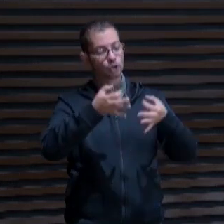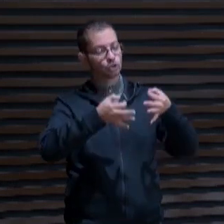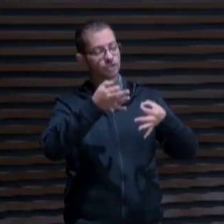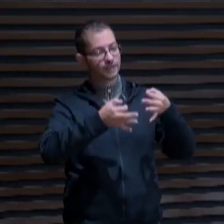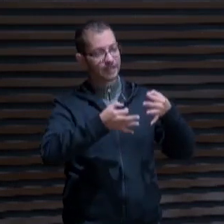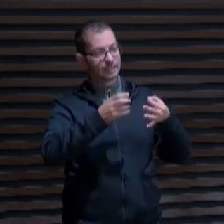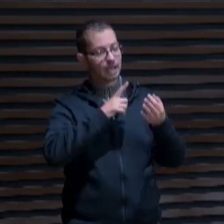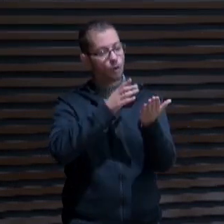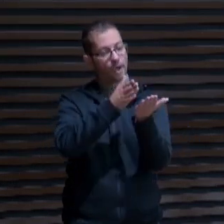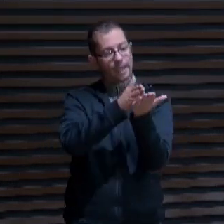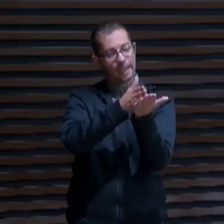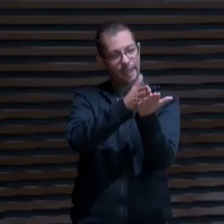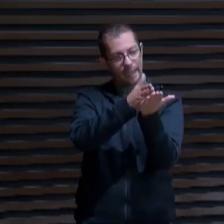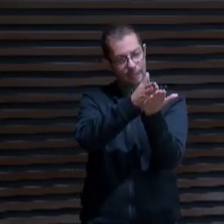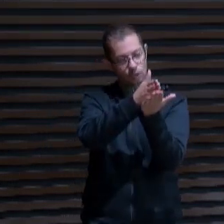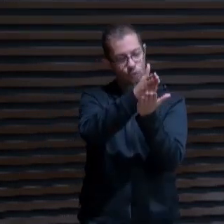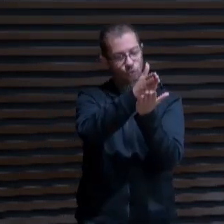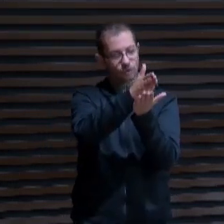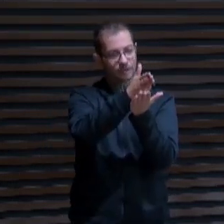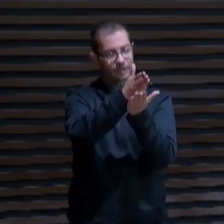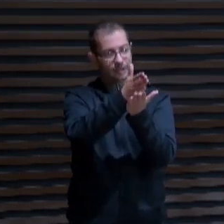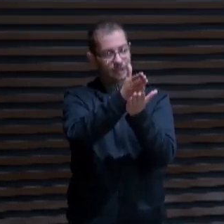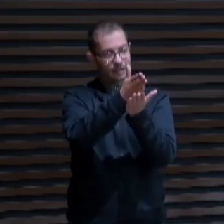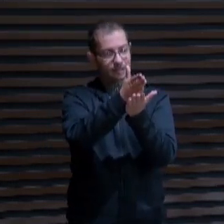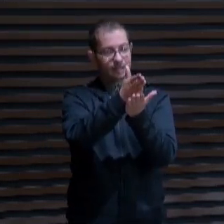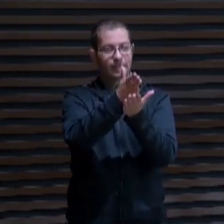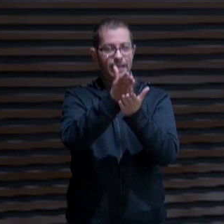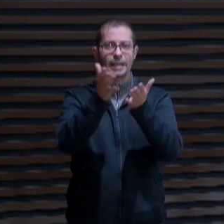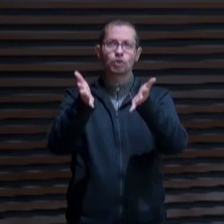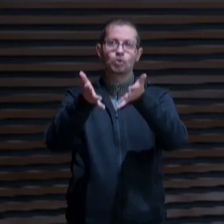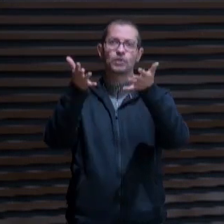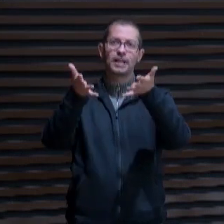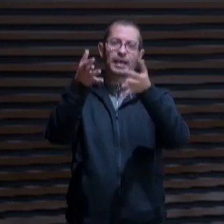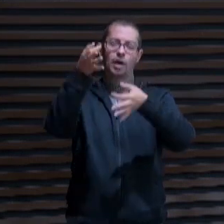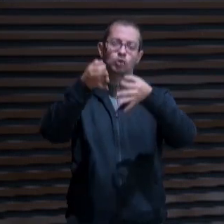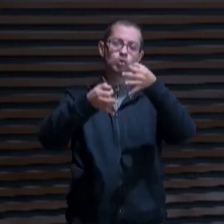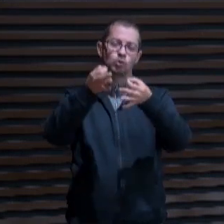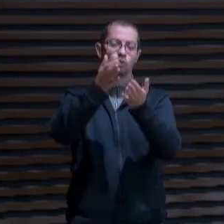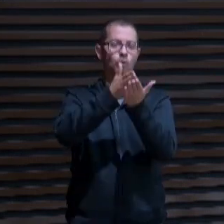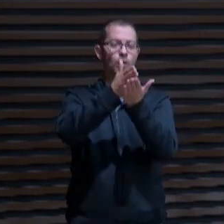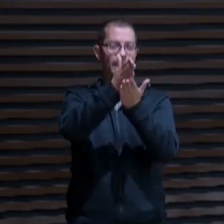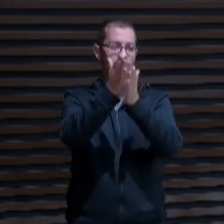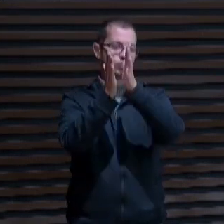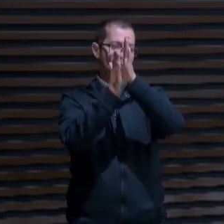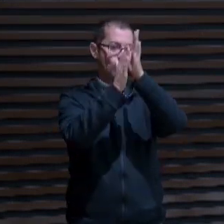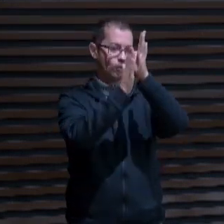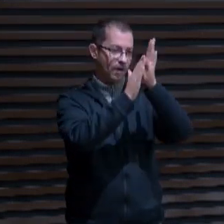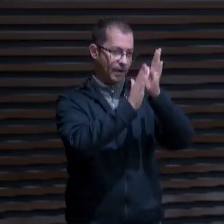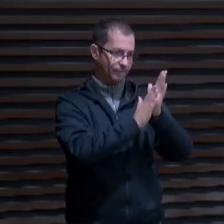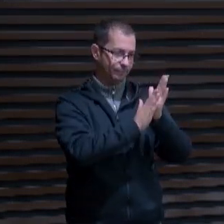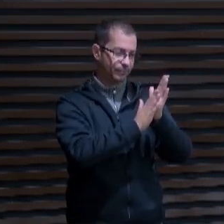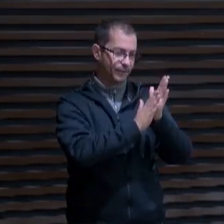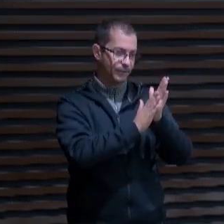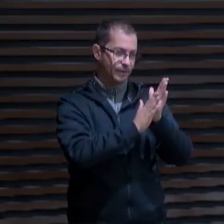aos retos, ele diz, exultai, ó justos no Senhor, aos retos fica bem louvá-lo. É